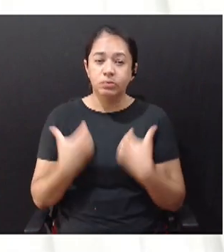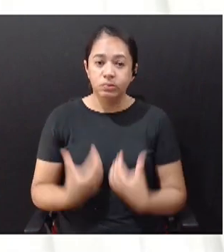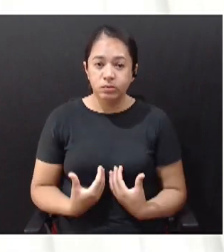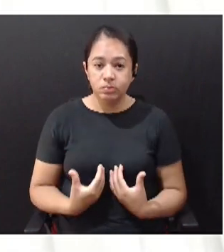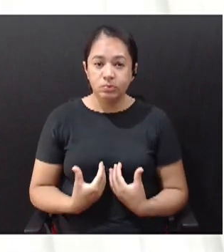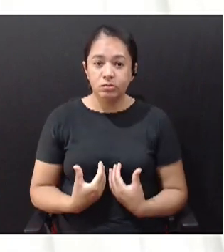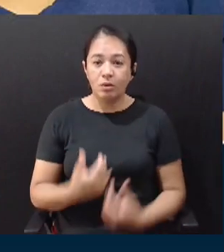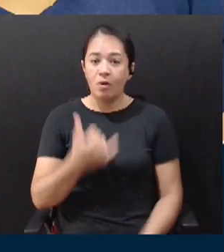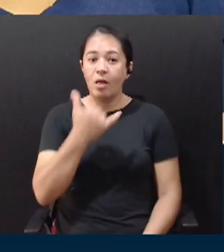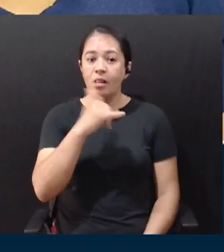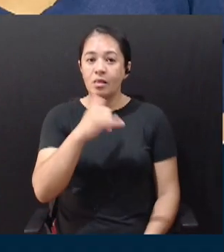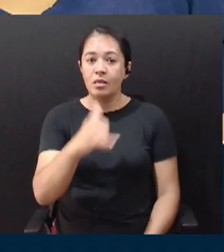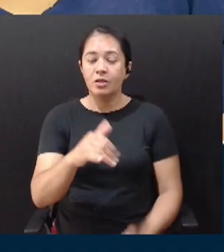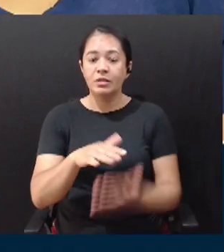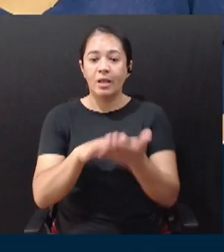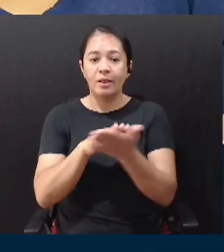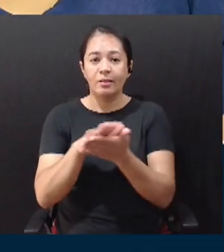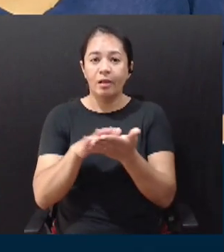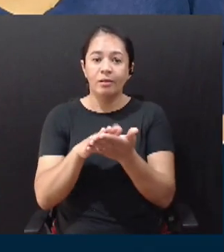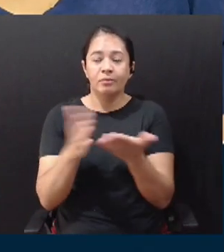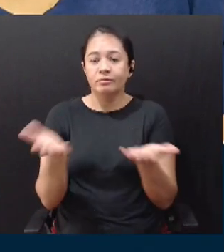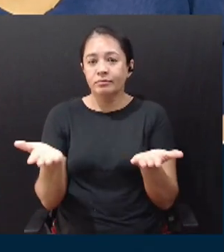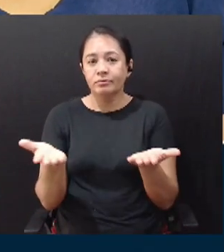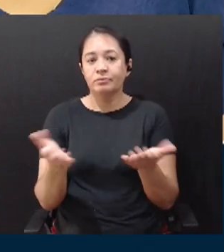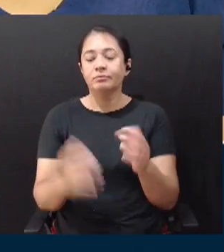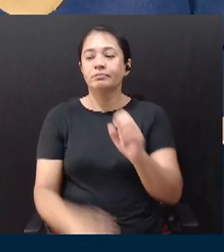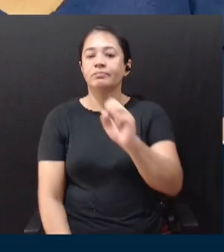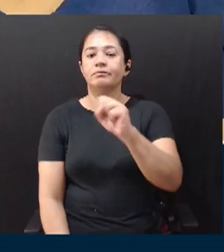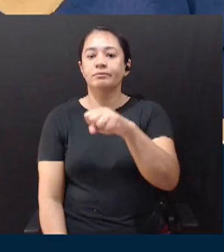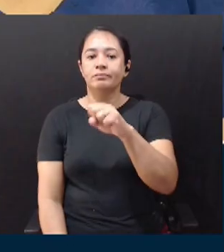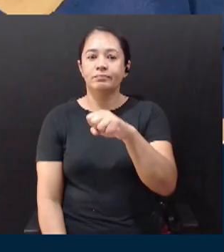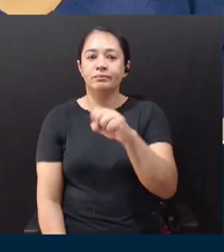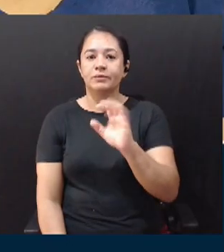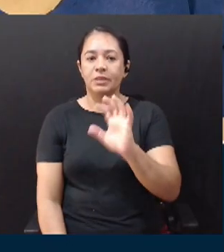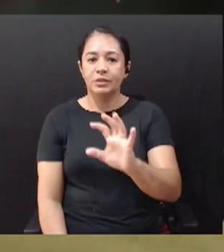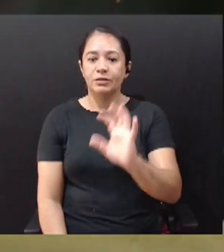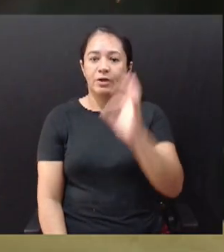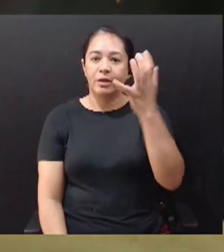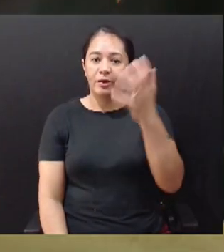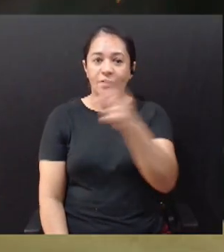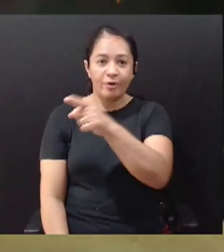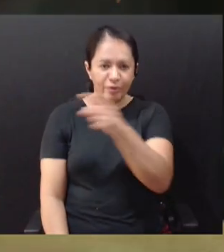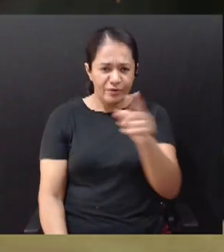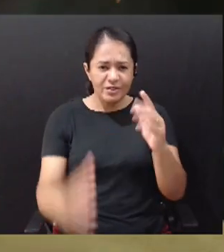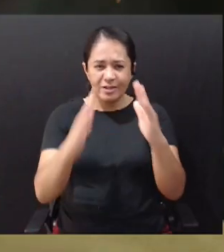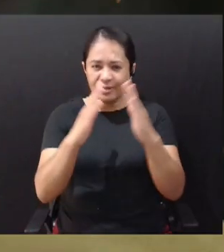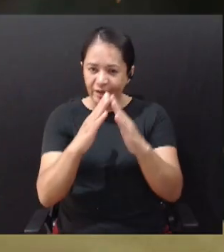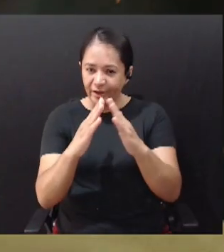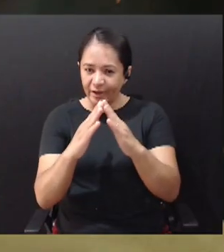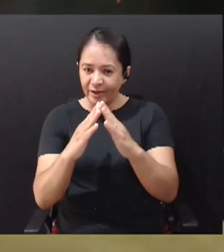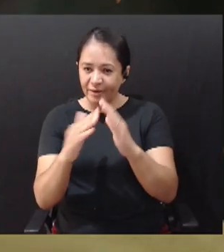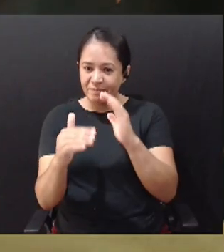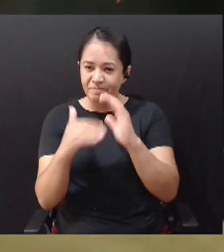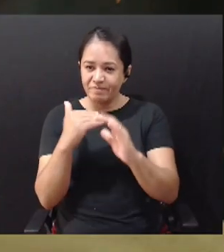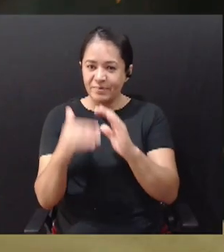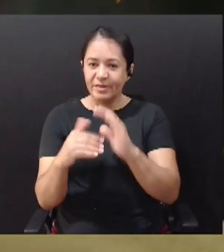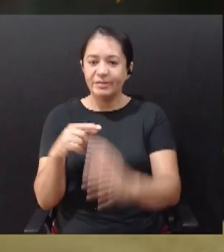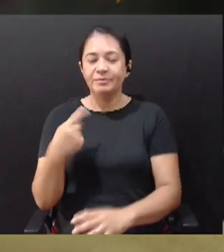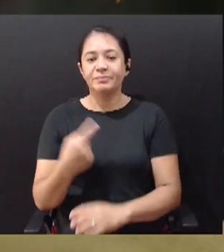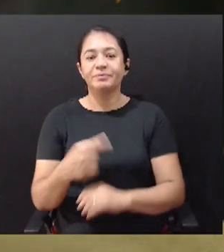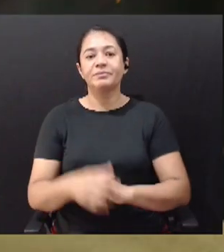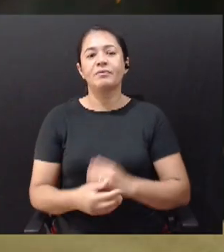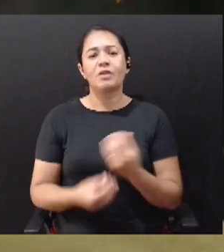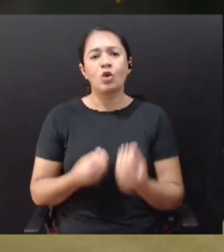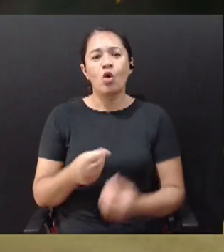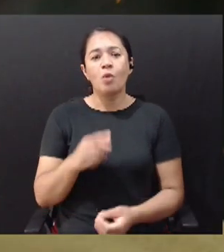nenhuma. Exatamente. É isso que acontece com você que está do outro lado? Manda pra gente a sua mensagem. Como é que você tem se